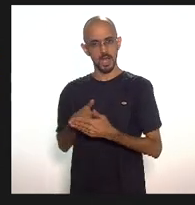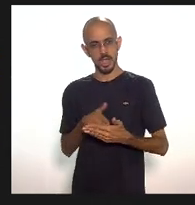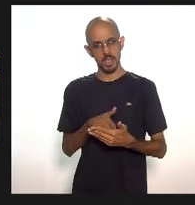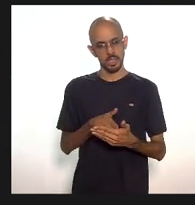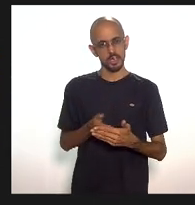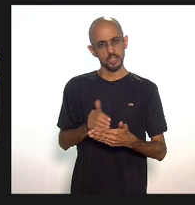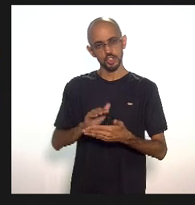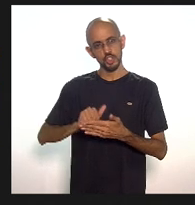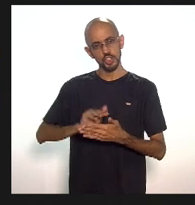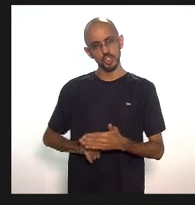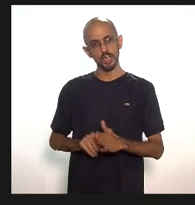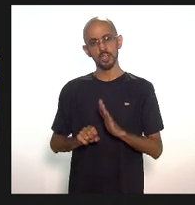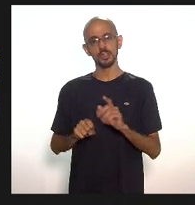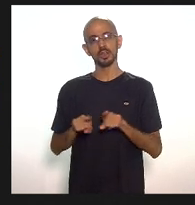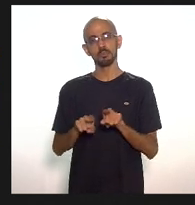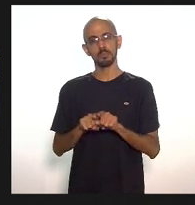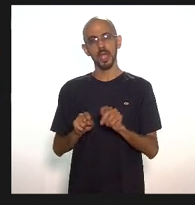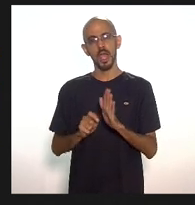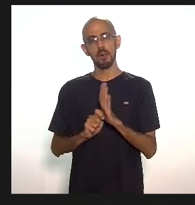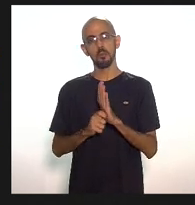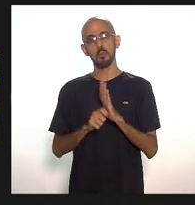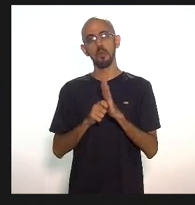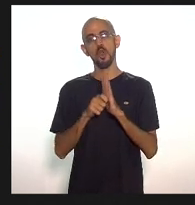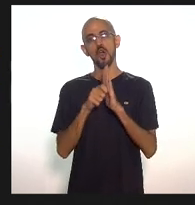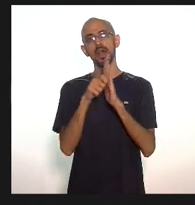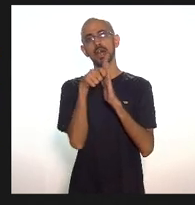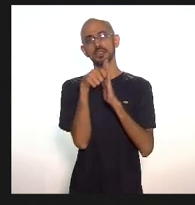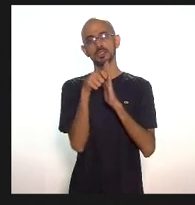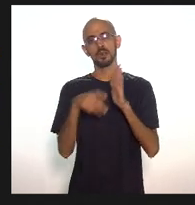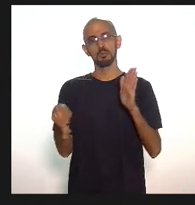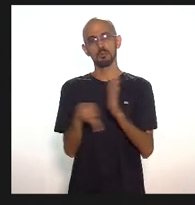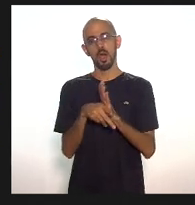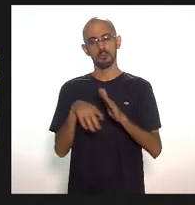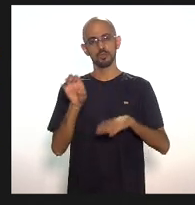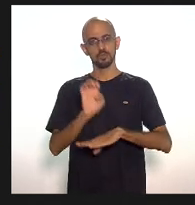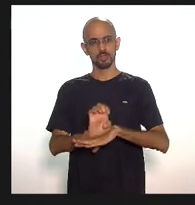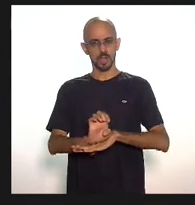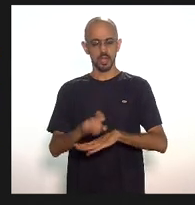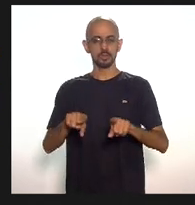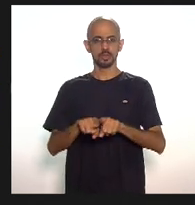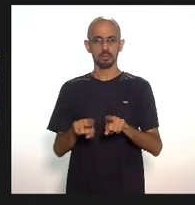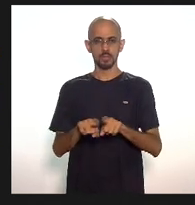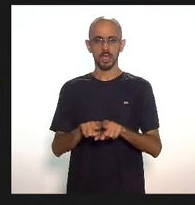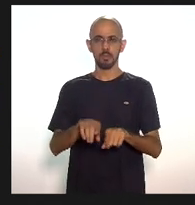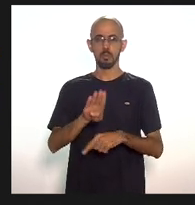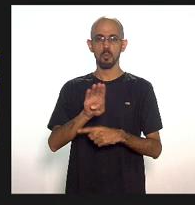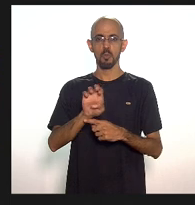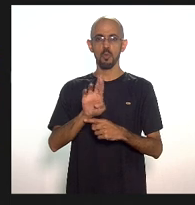de burocracia. E, segundo o Ministério de Infraestrutura,